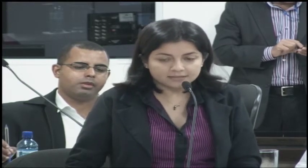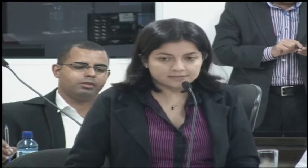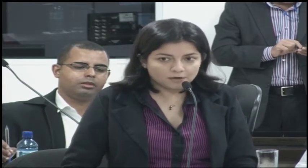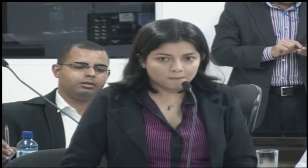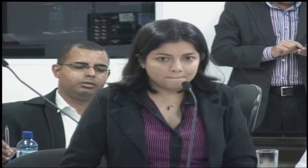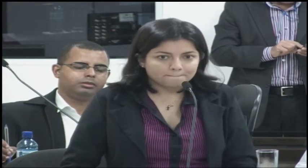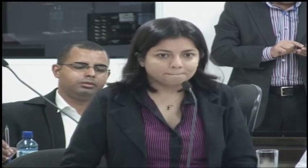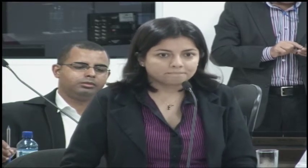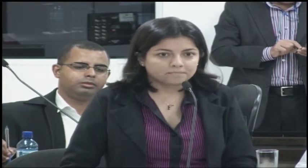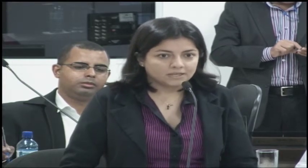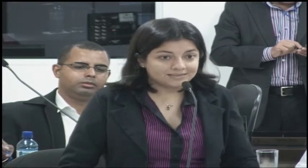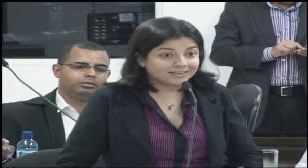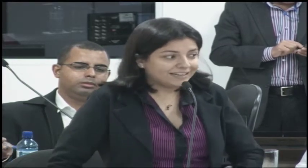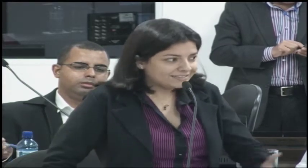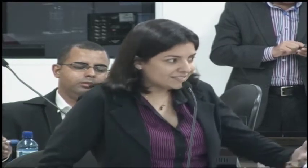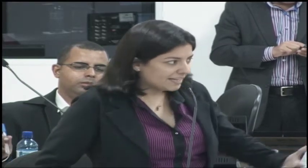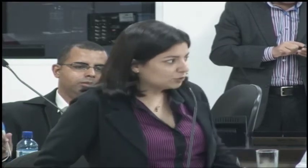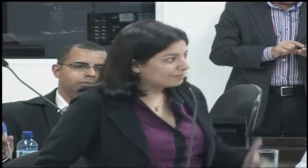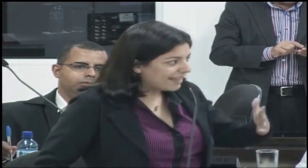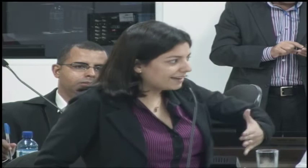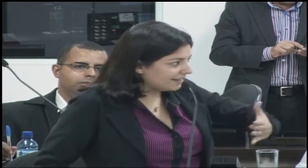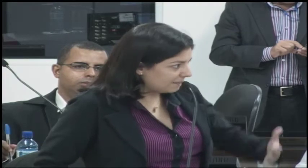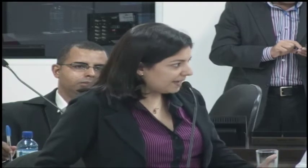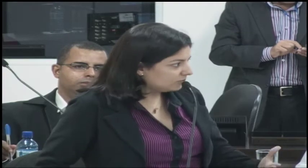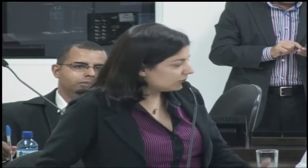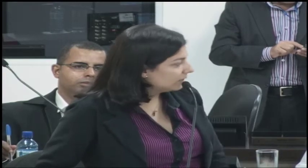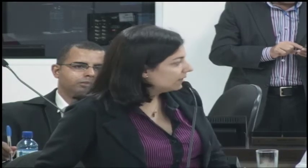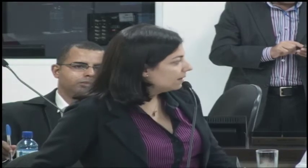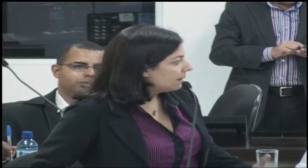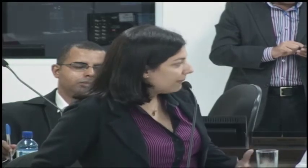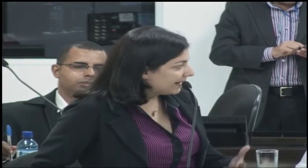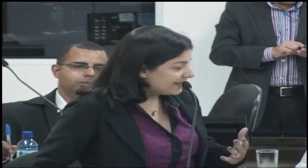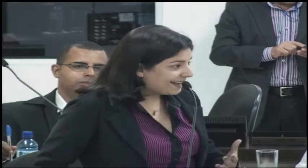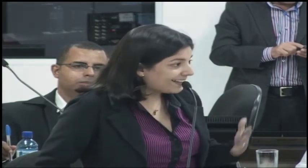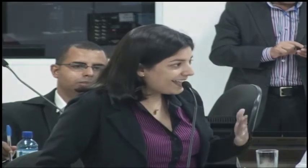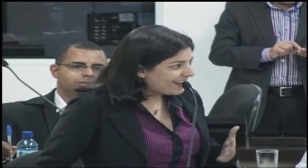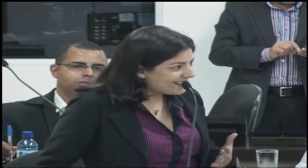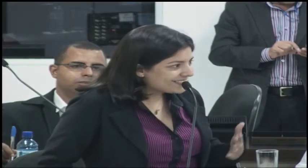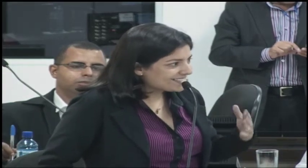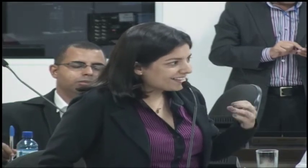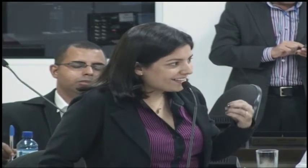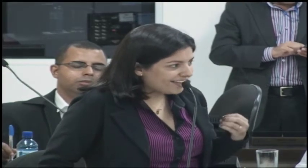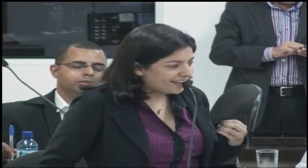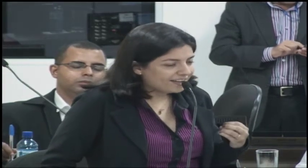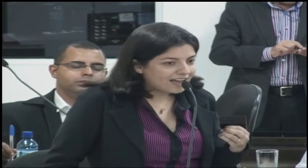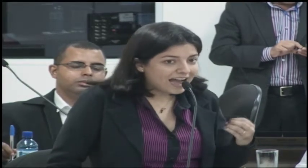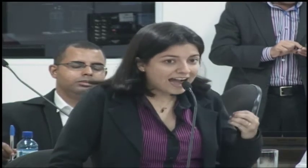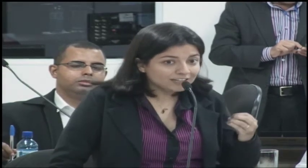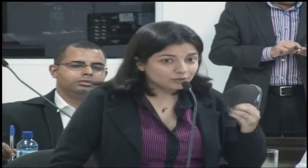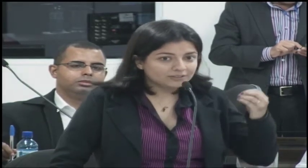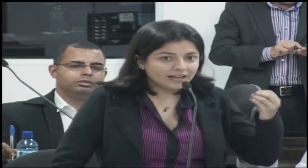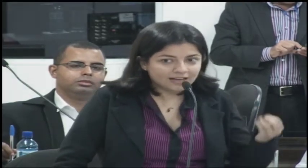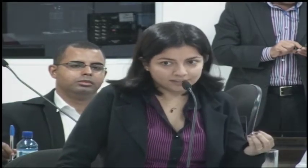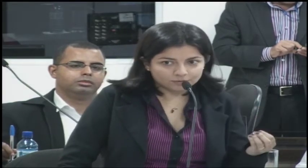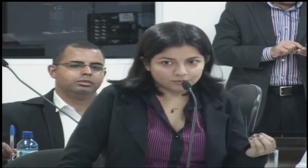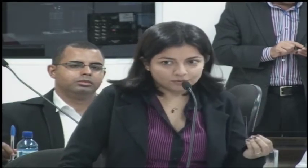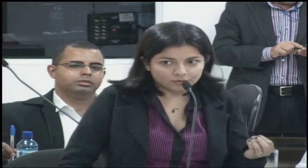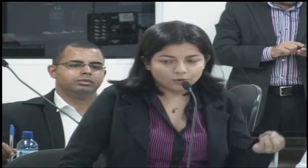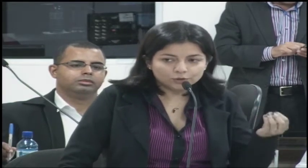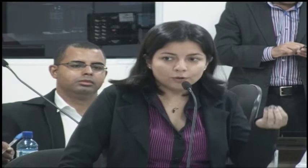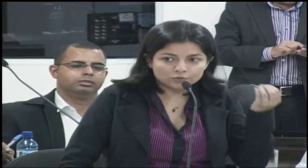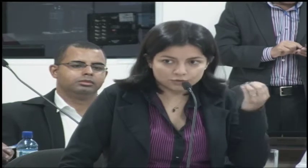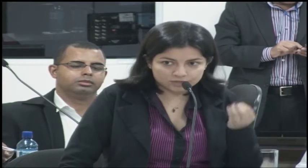orientação esclarecendo tecnicamente para que aqueles que adotaram